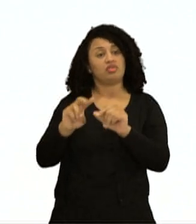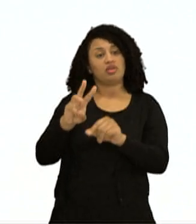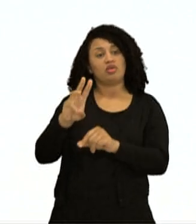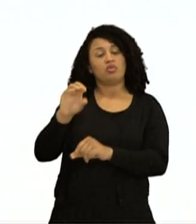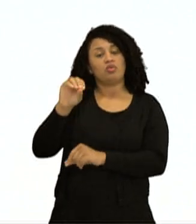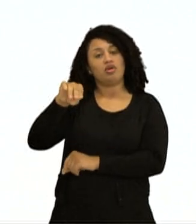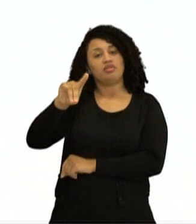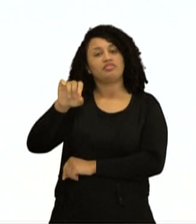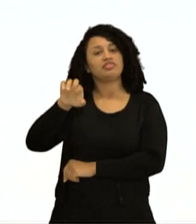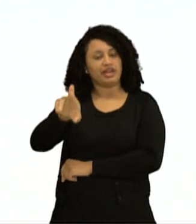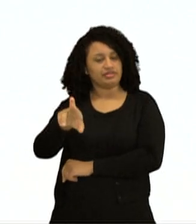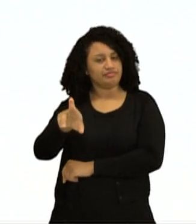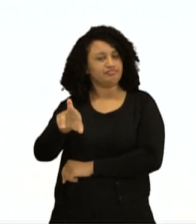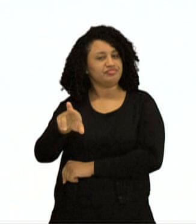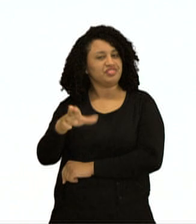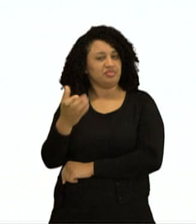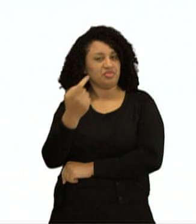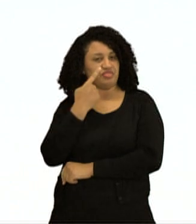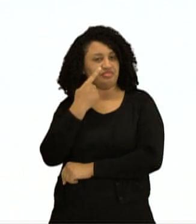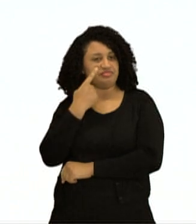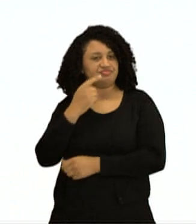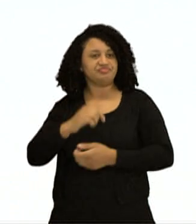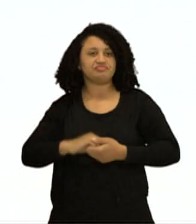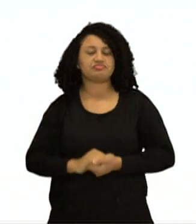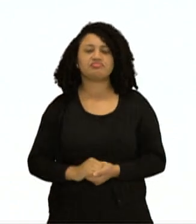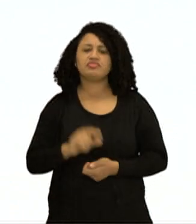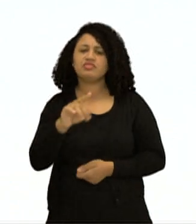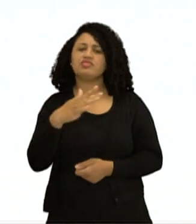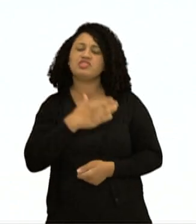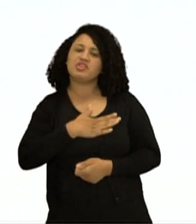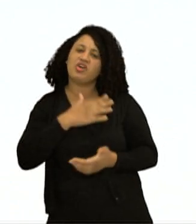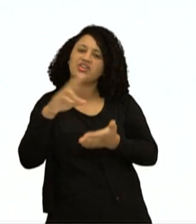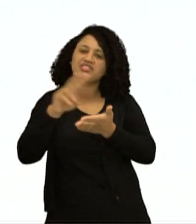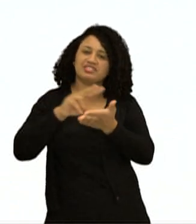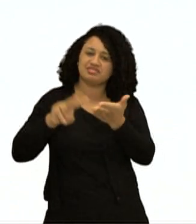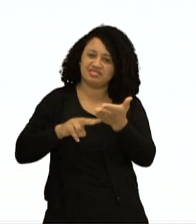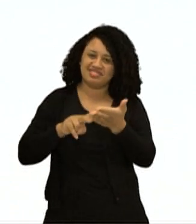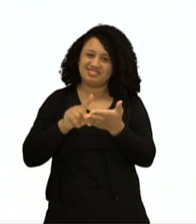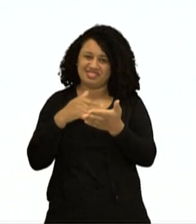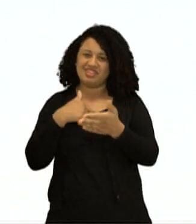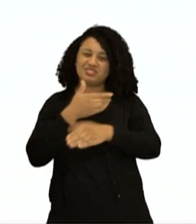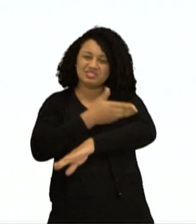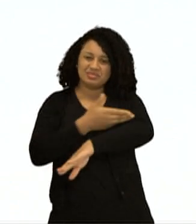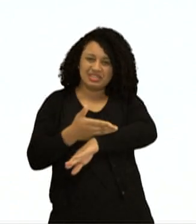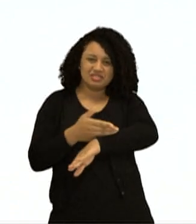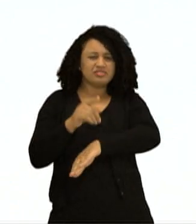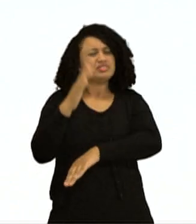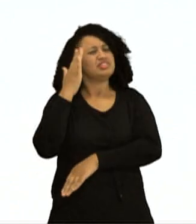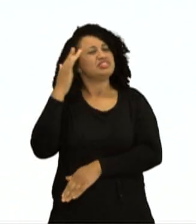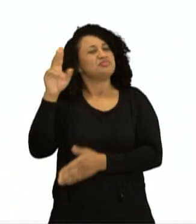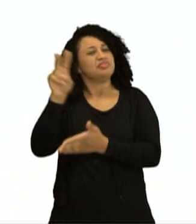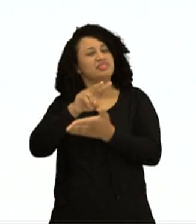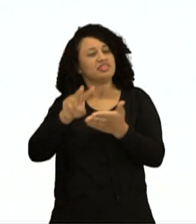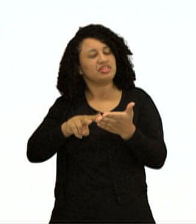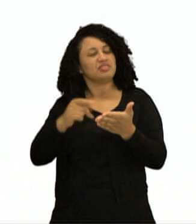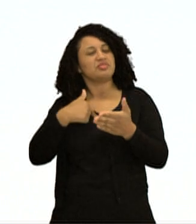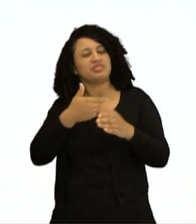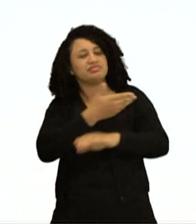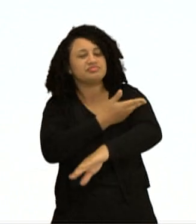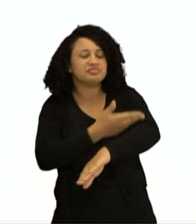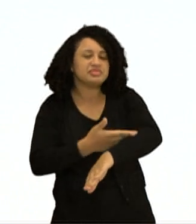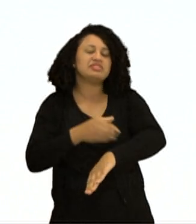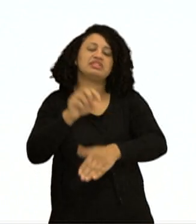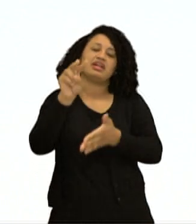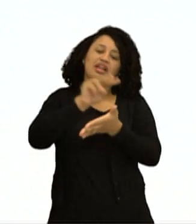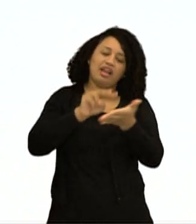Vamos lá, let's go! Você gosta de ler? Tem o hábito? Você sabia que leitura é um hábito? Quanto mais você